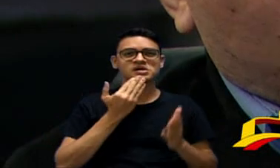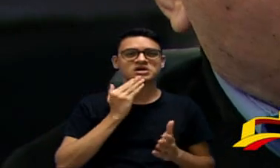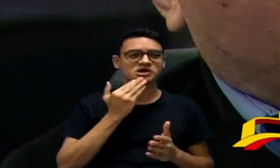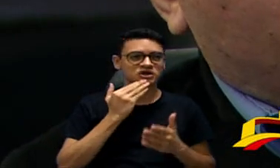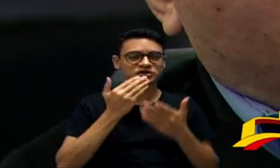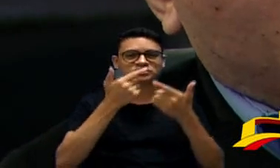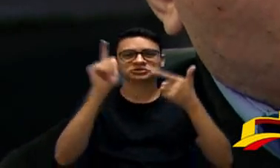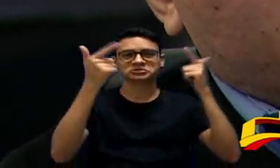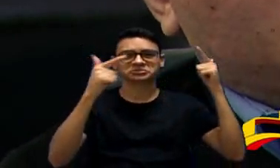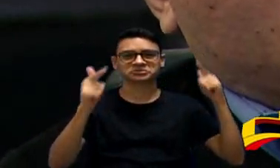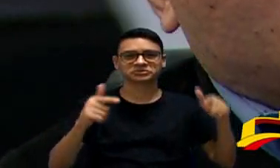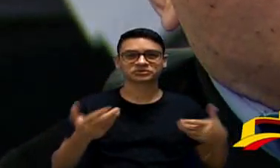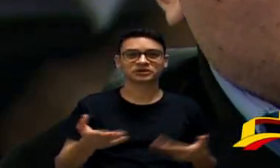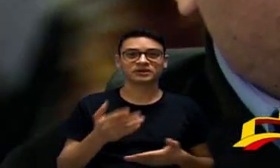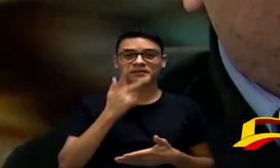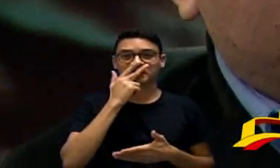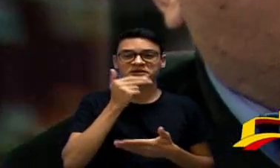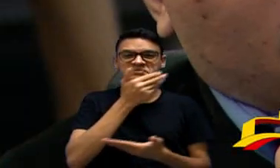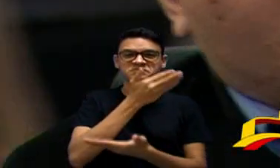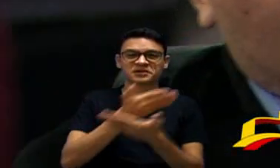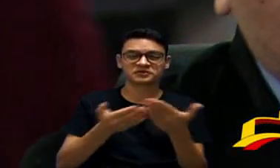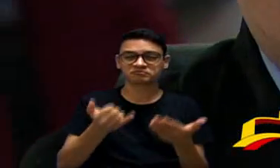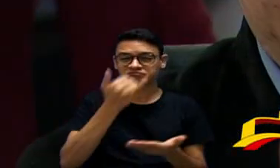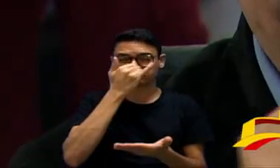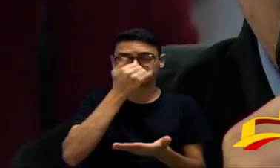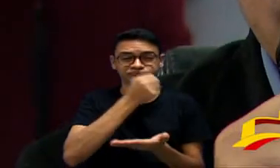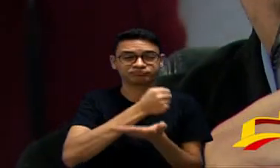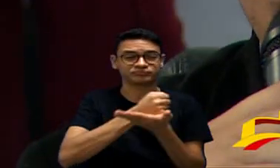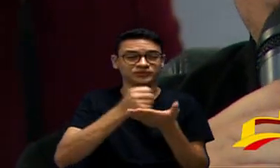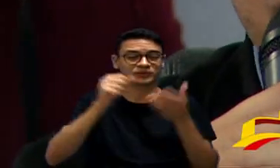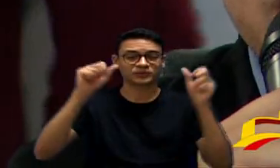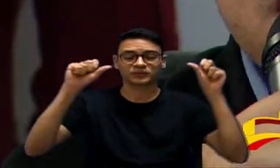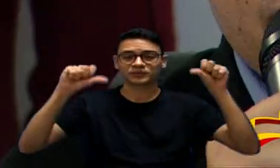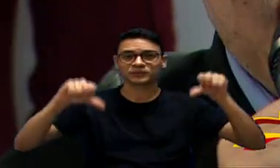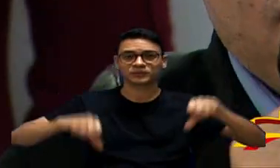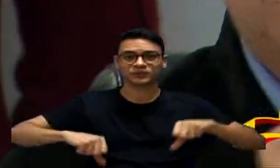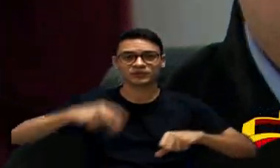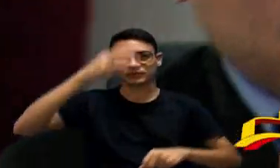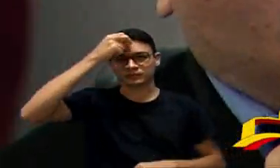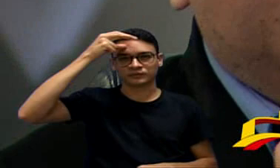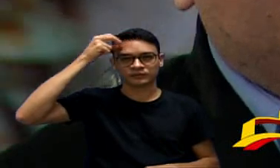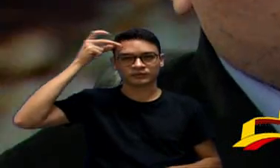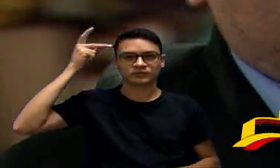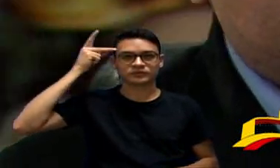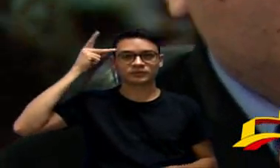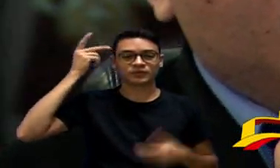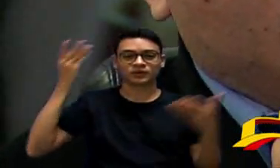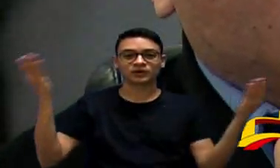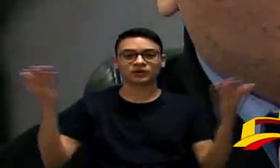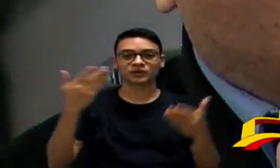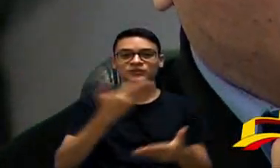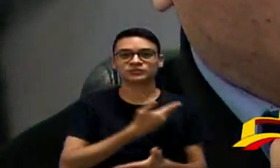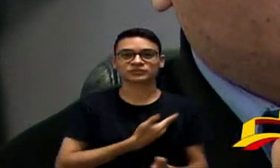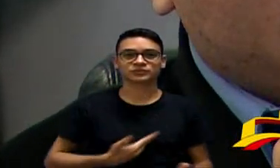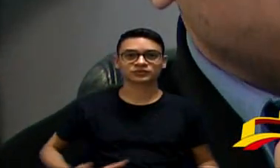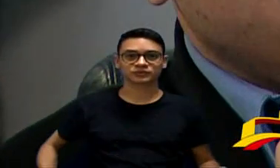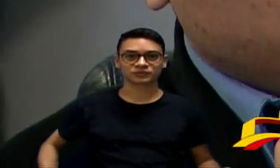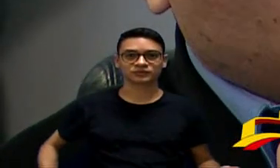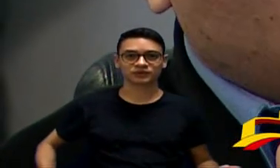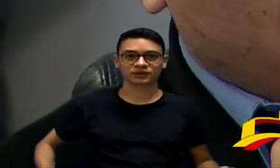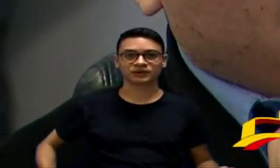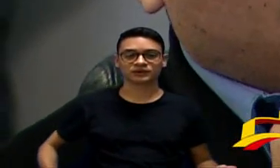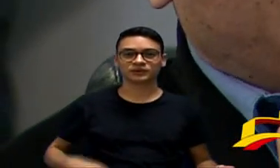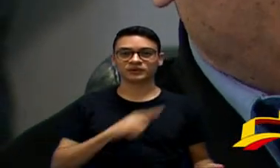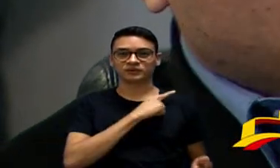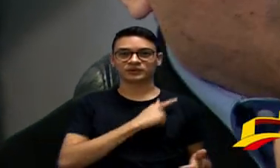esculacho na campanha de 2016, perdeu feio, né, a prefeitura de São Paulo e quer ser governador. Então, a